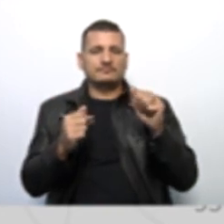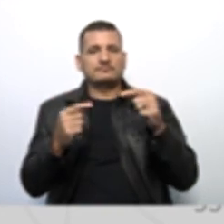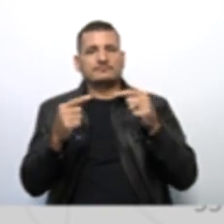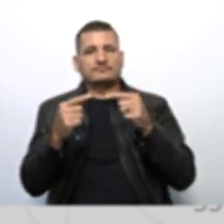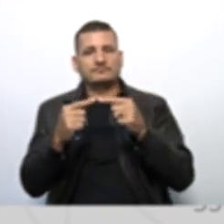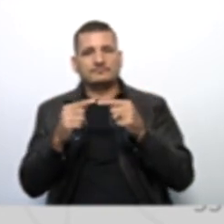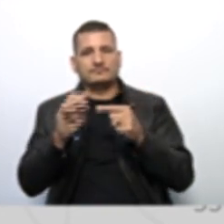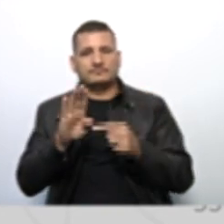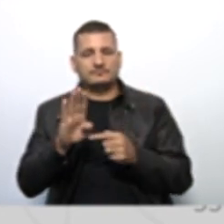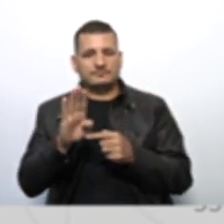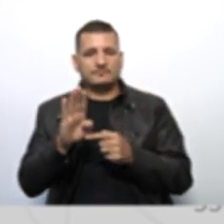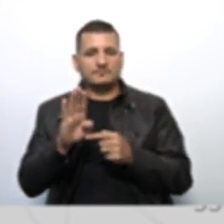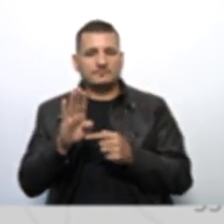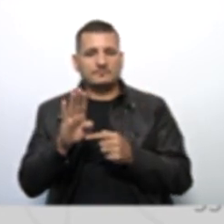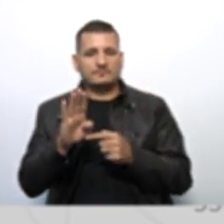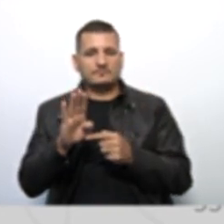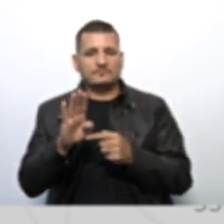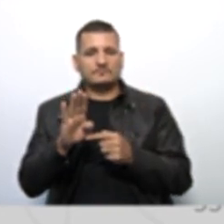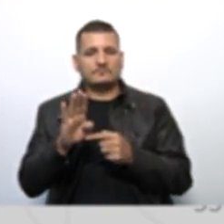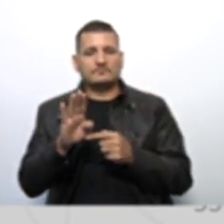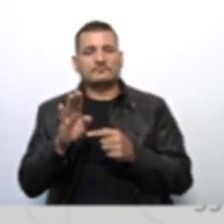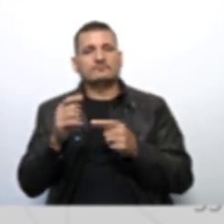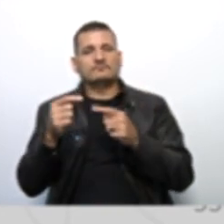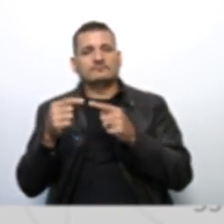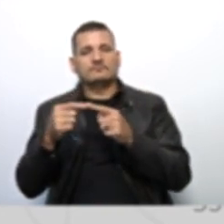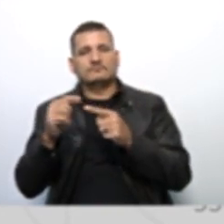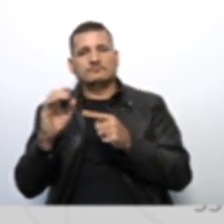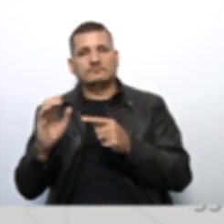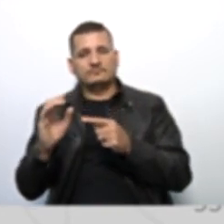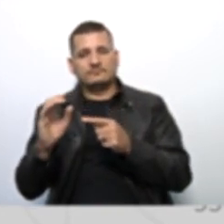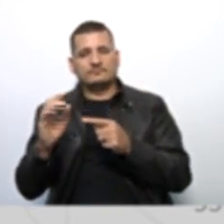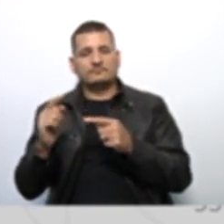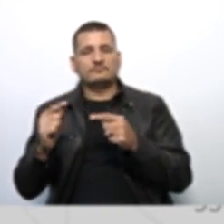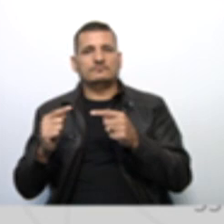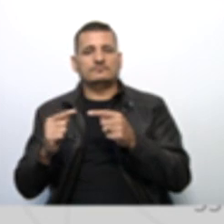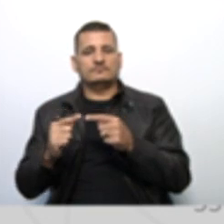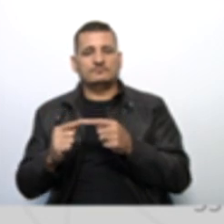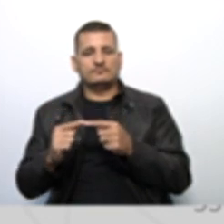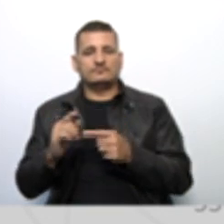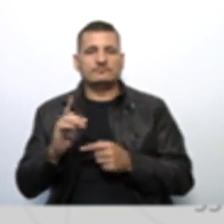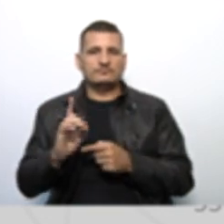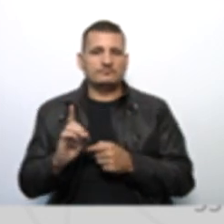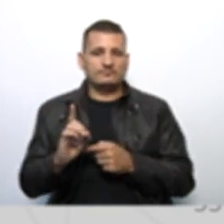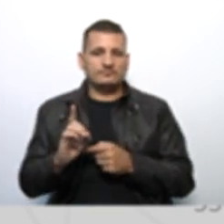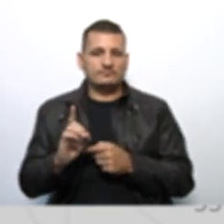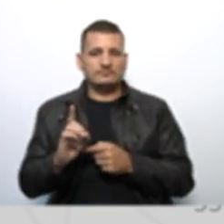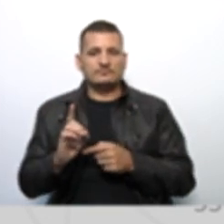a B, né? Podendo ter C, podendo ter